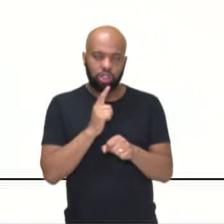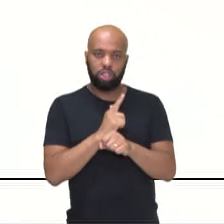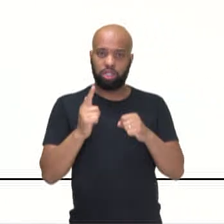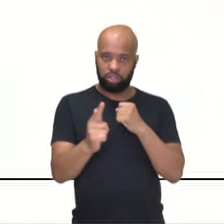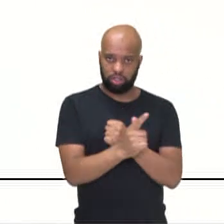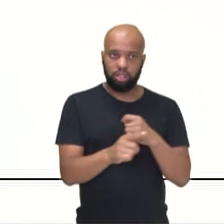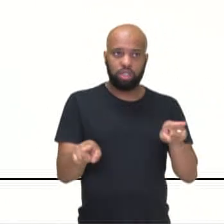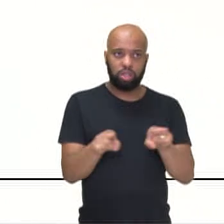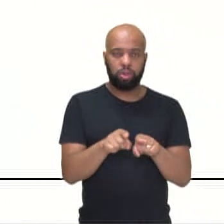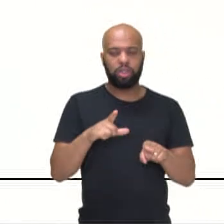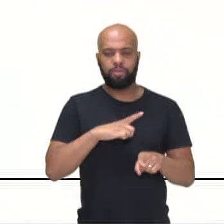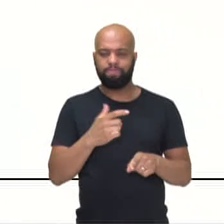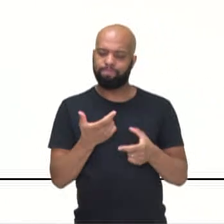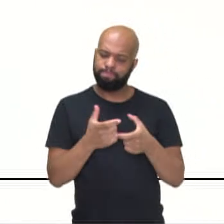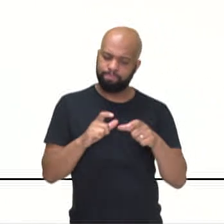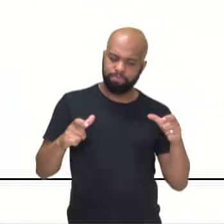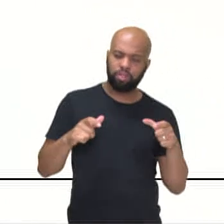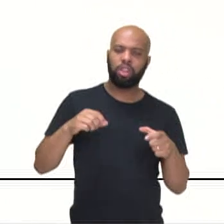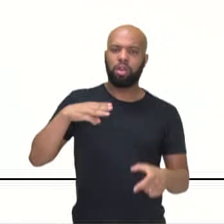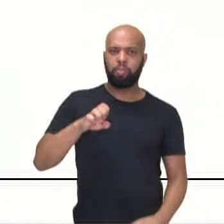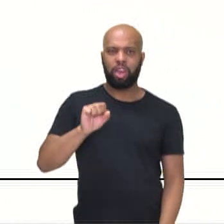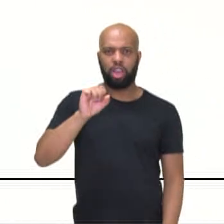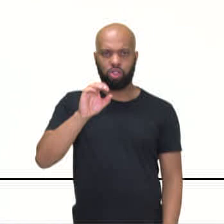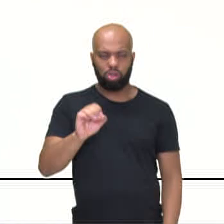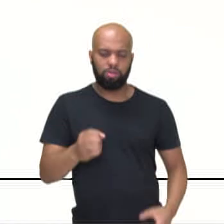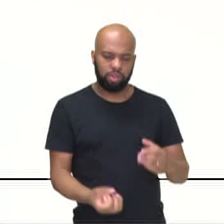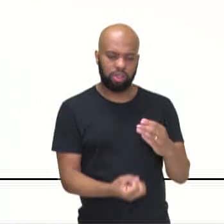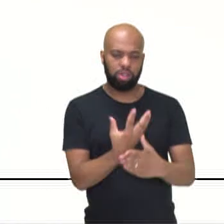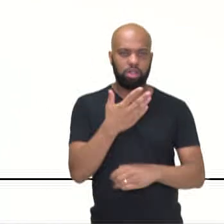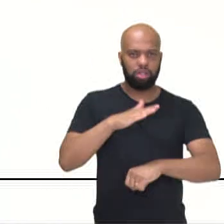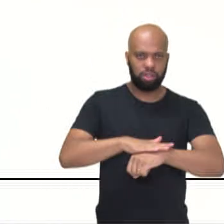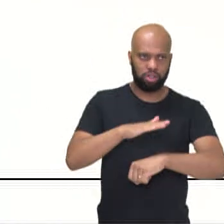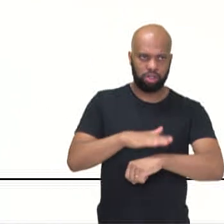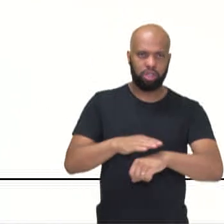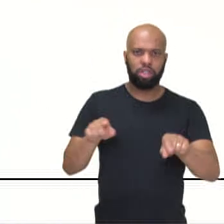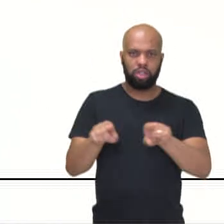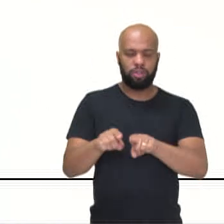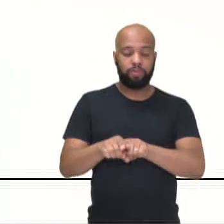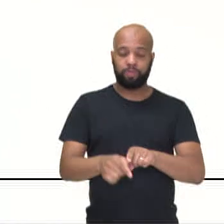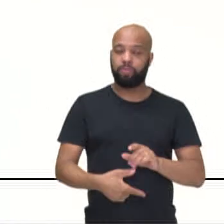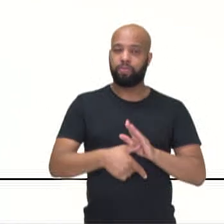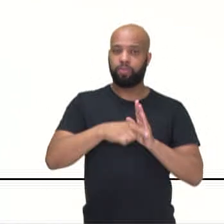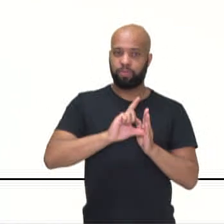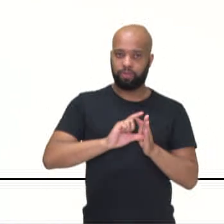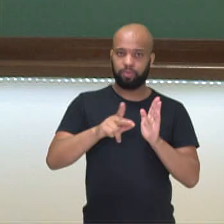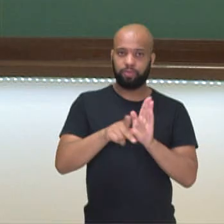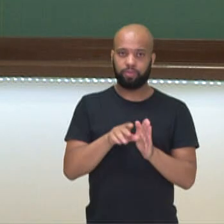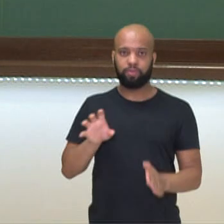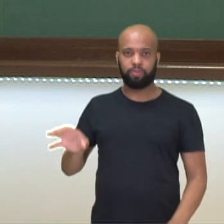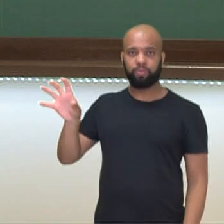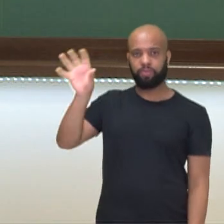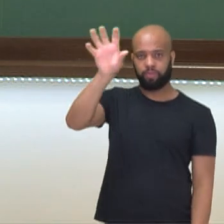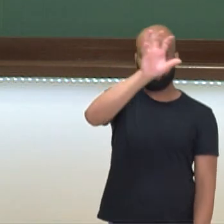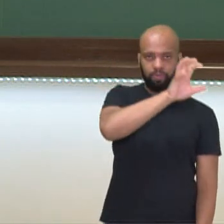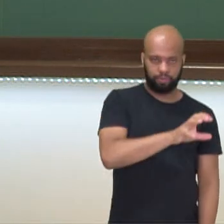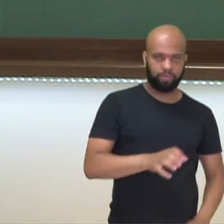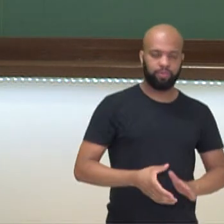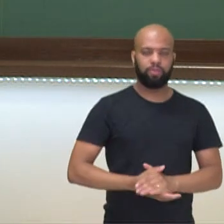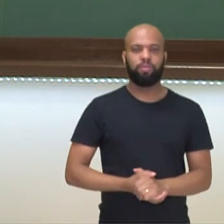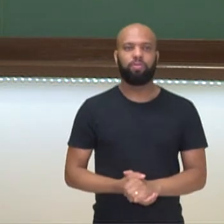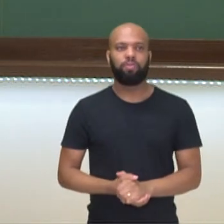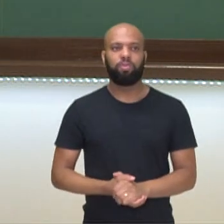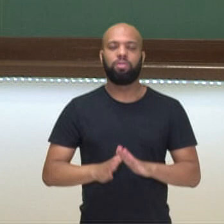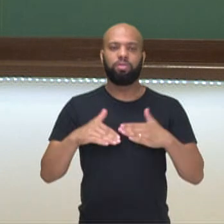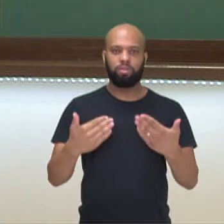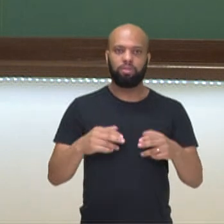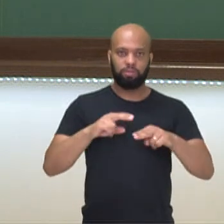às mesorregiões geográficas criadas também em momento anterior a esta regionalização. Tendo